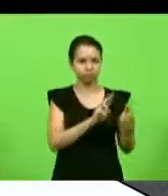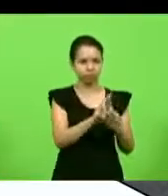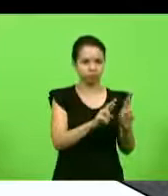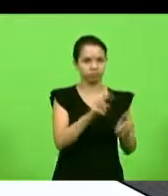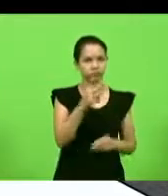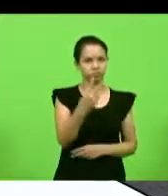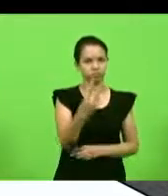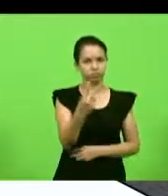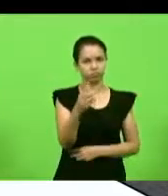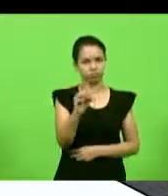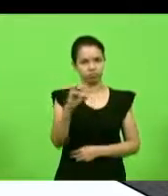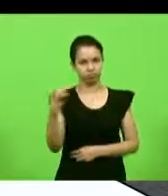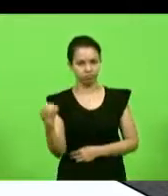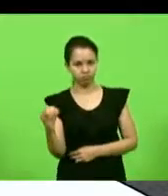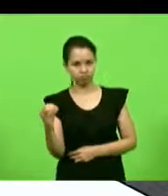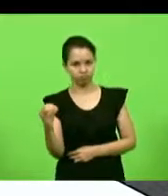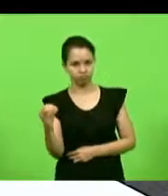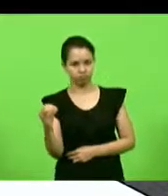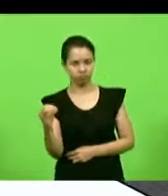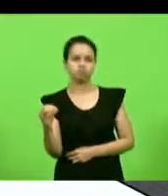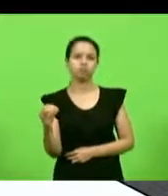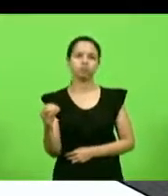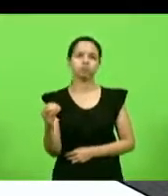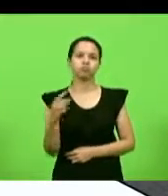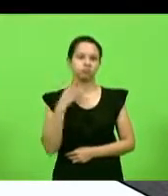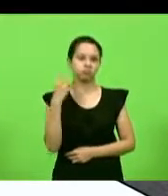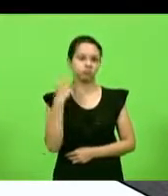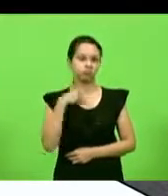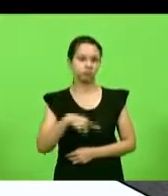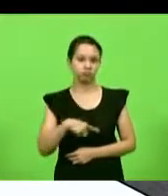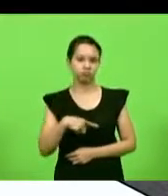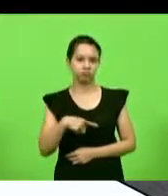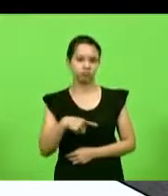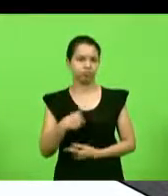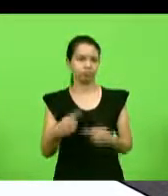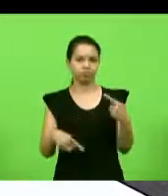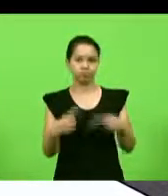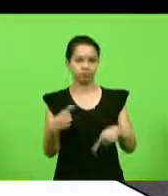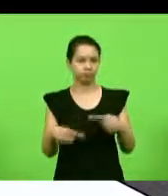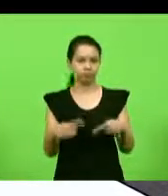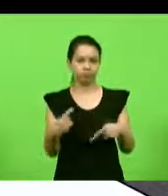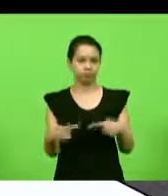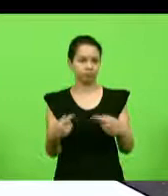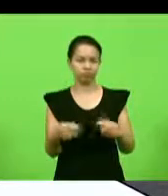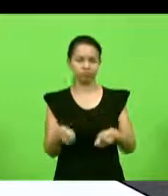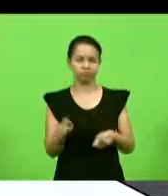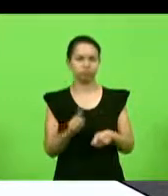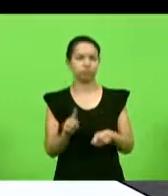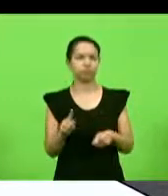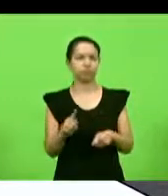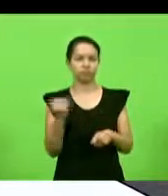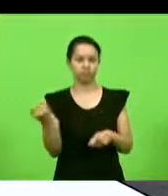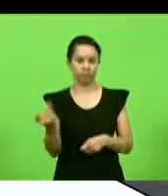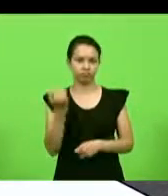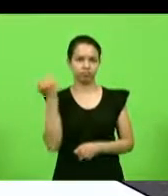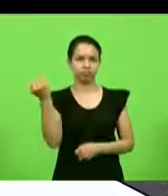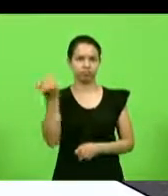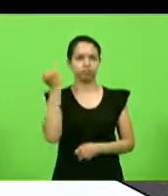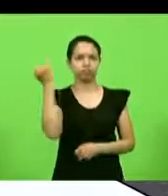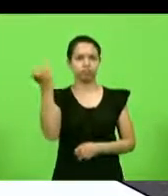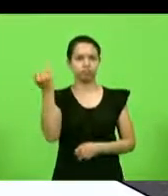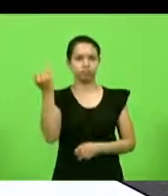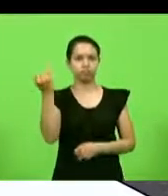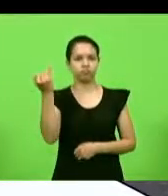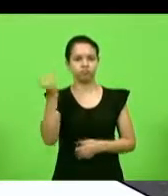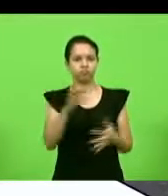E, deputado Silvio, é indiscutível a importância pela ligação que tem com os portos,